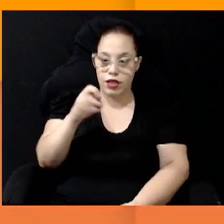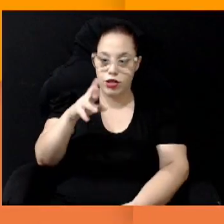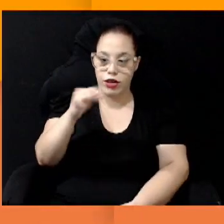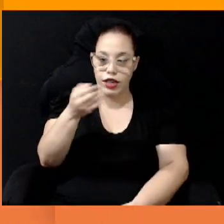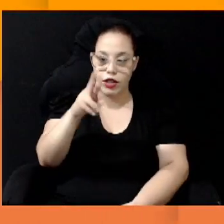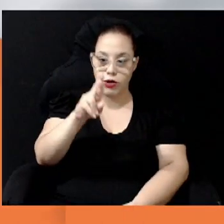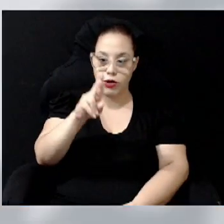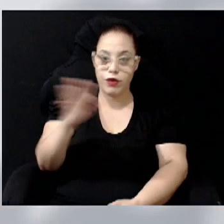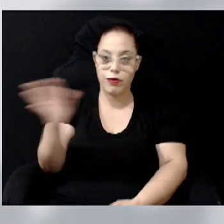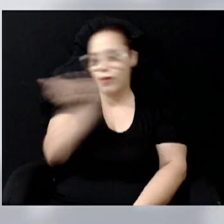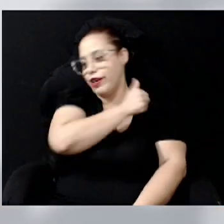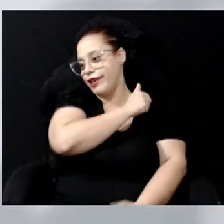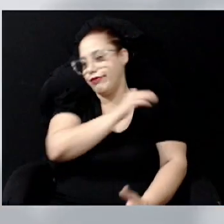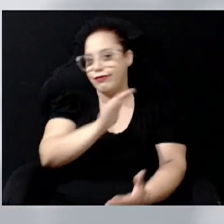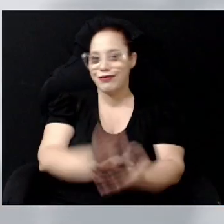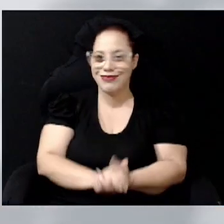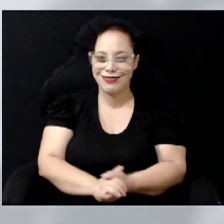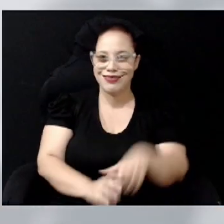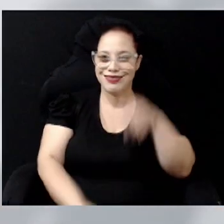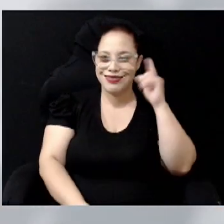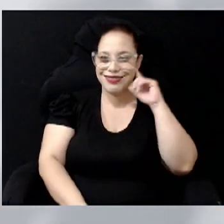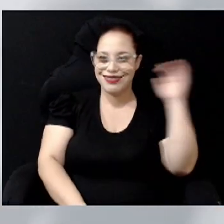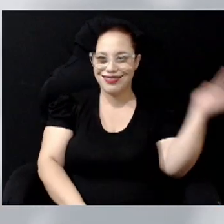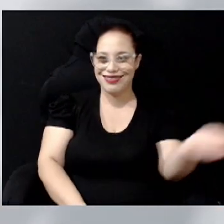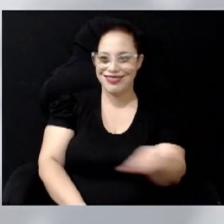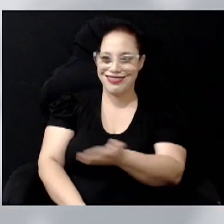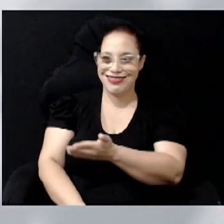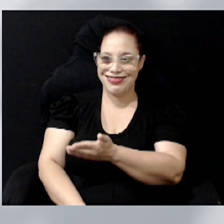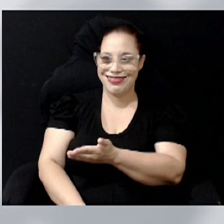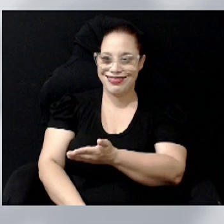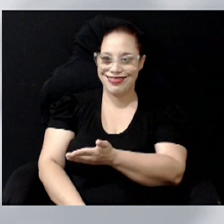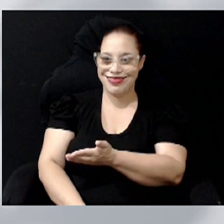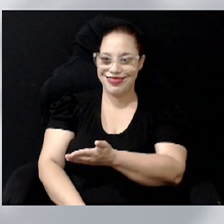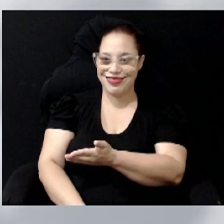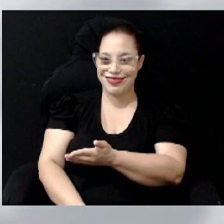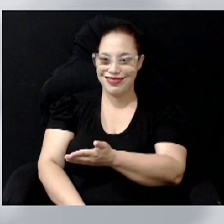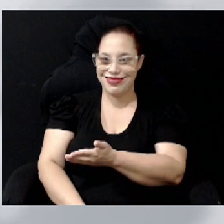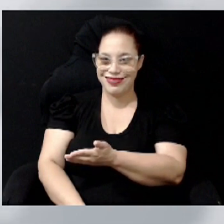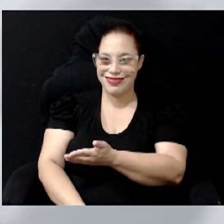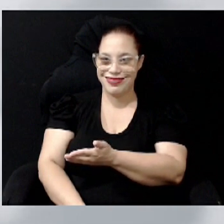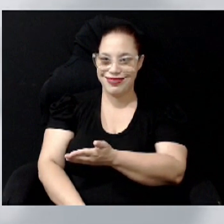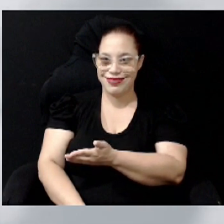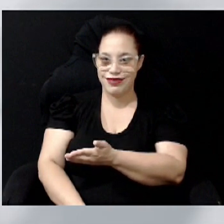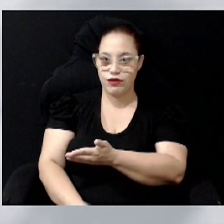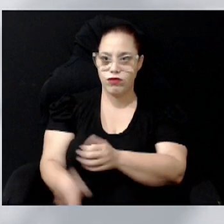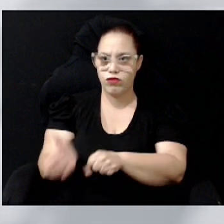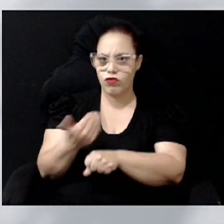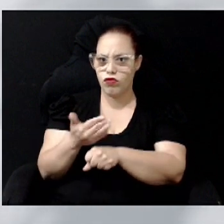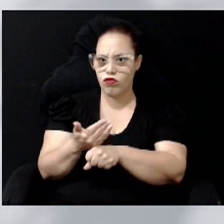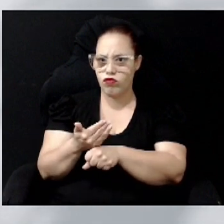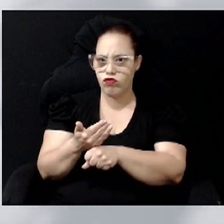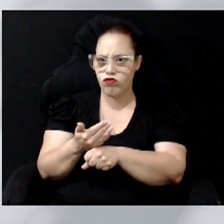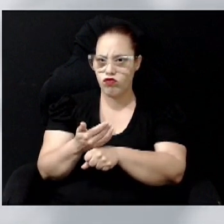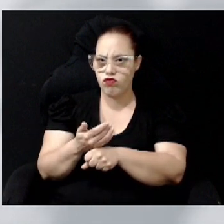Vambora! A profissão de historiador surgiu na Grécia Antiga, antes mesmo do advento da escrita, por volta